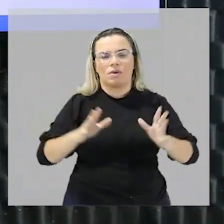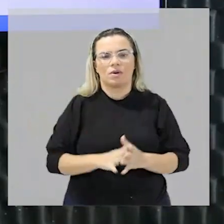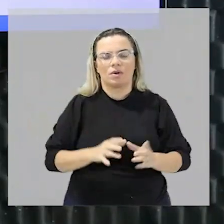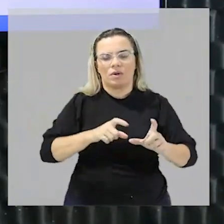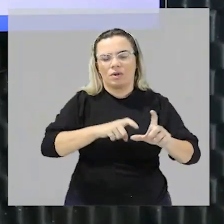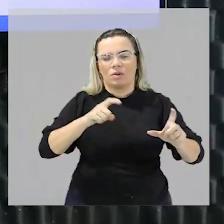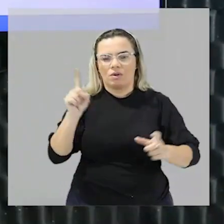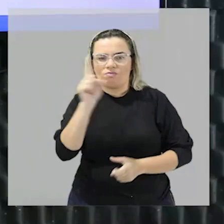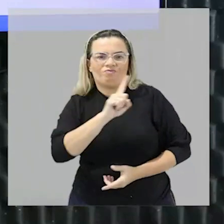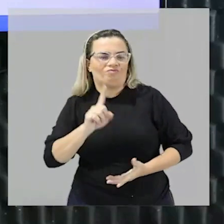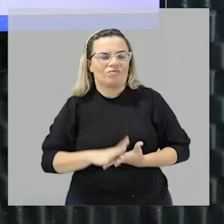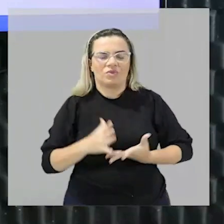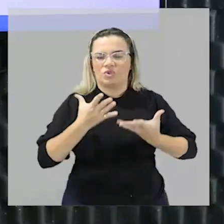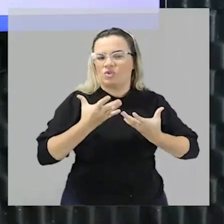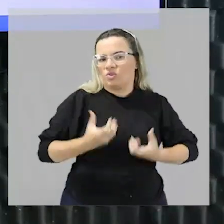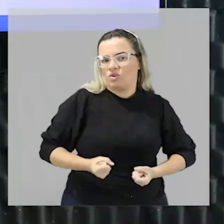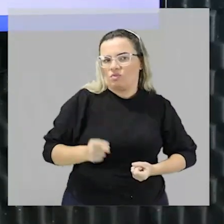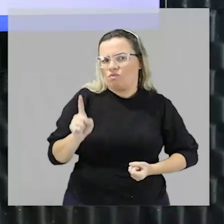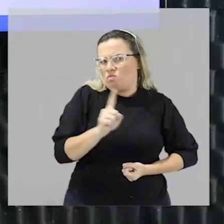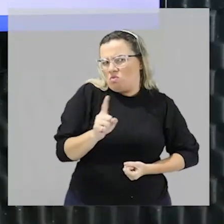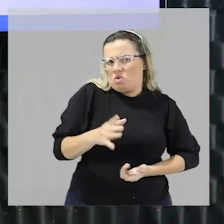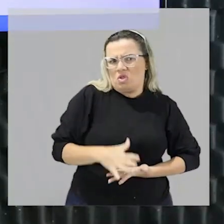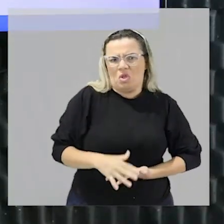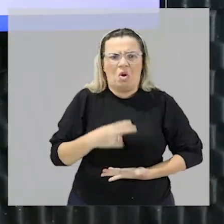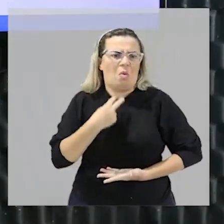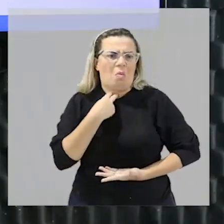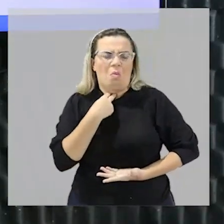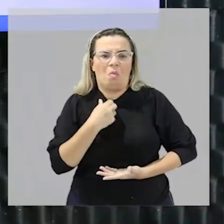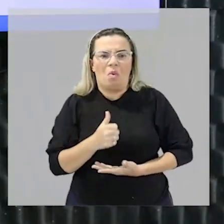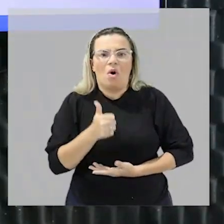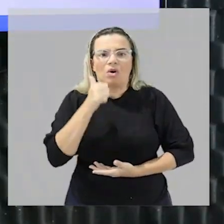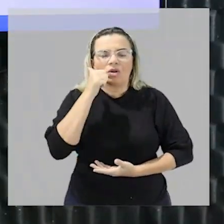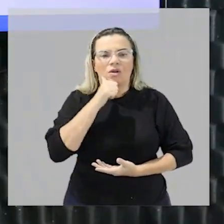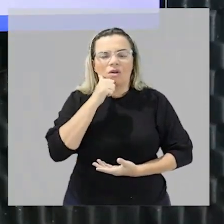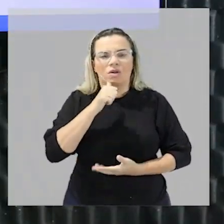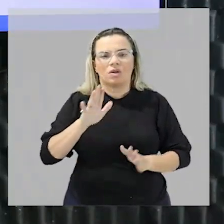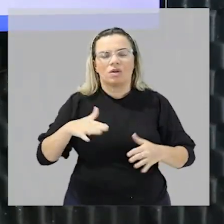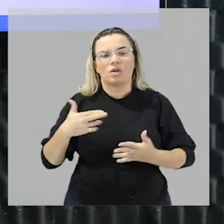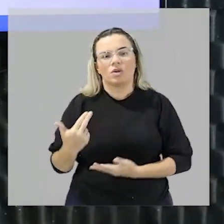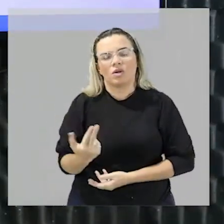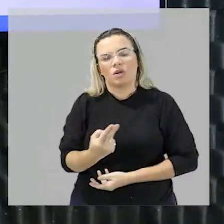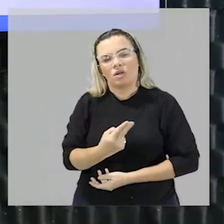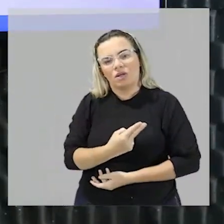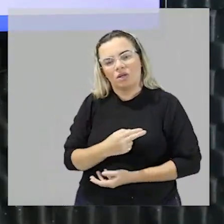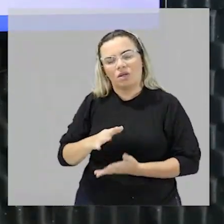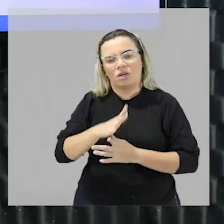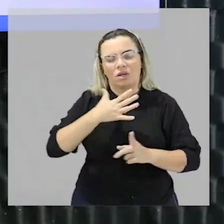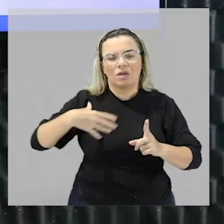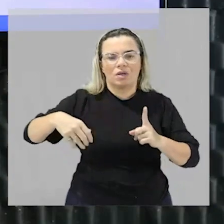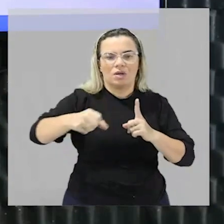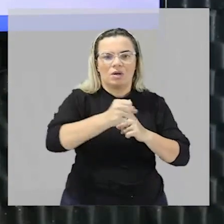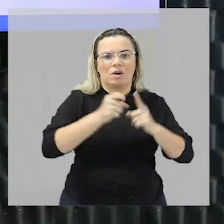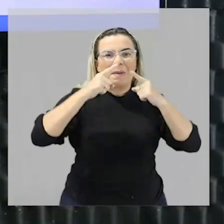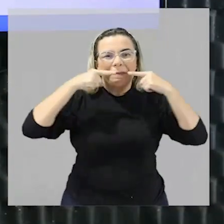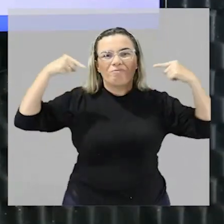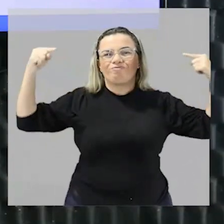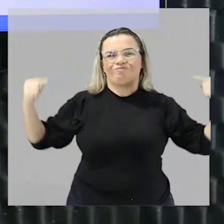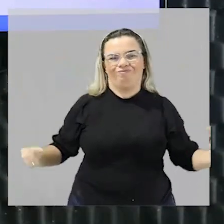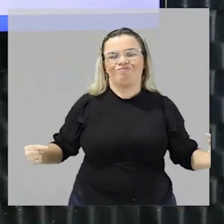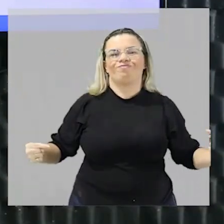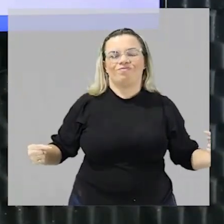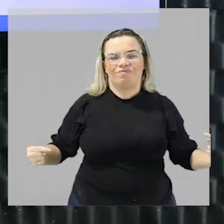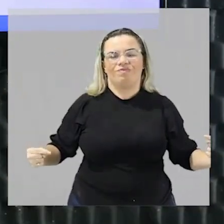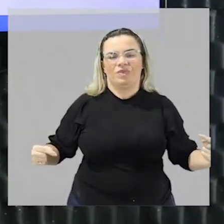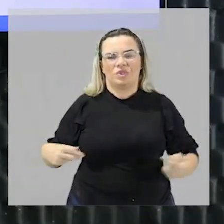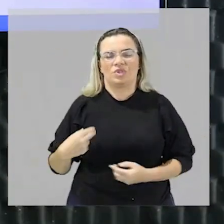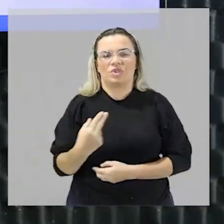não se aceitava a presença de mulheres. E não se aceita porque nós estamos diante de uma sociedade patriarcalista.